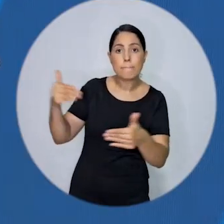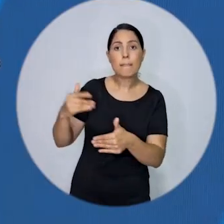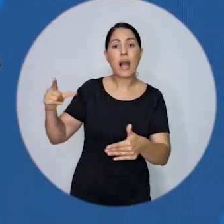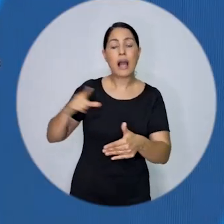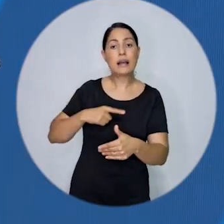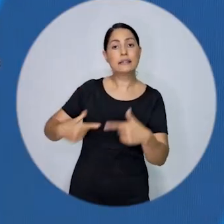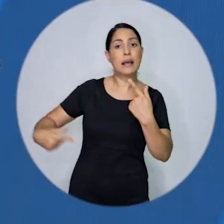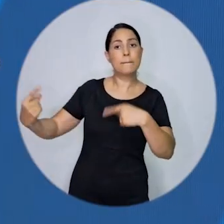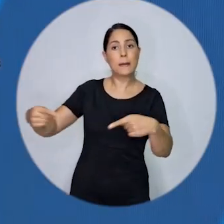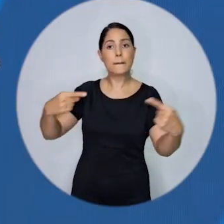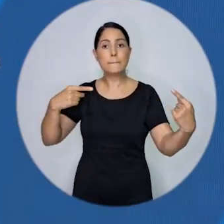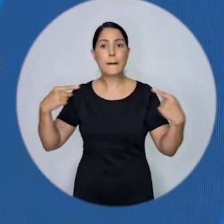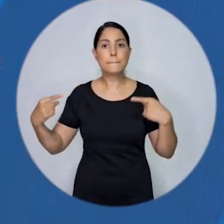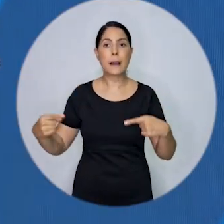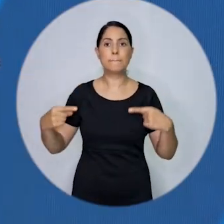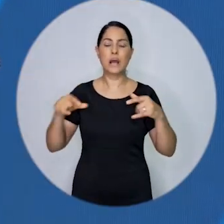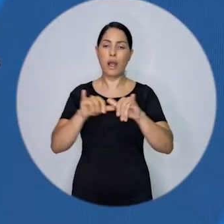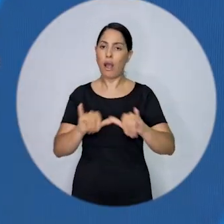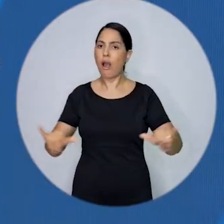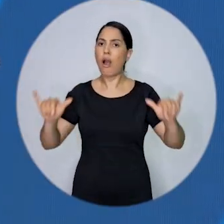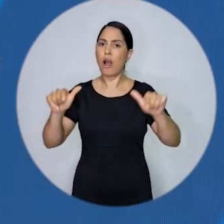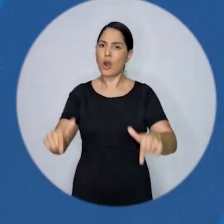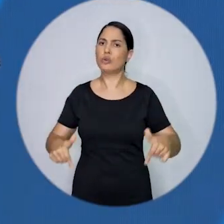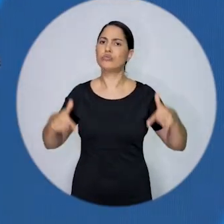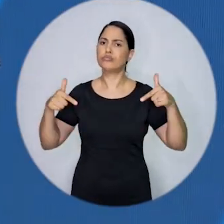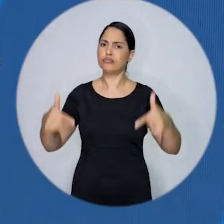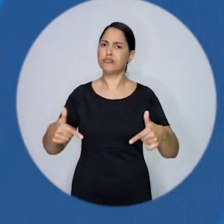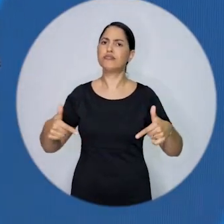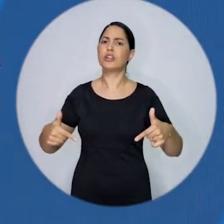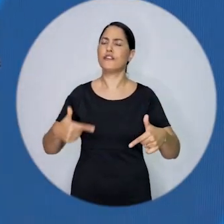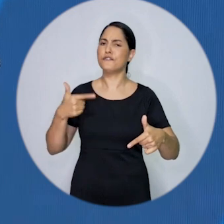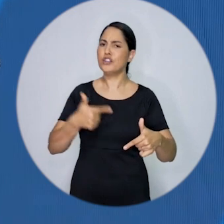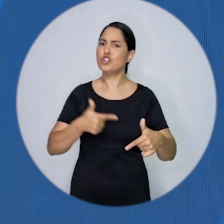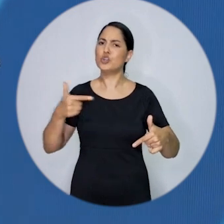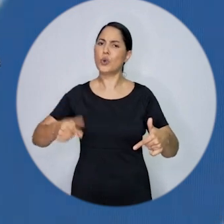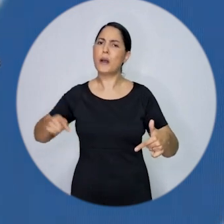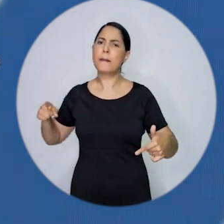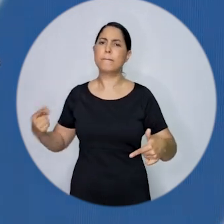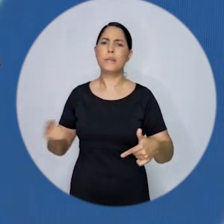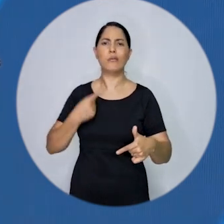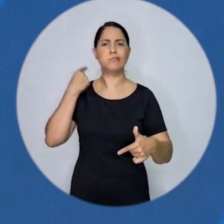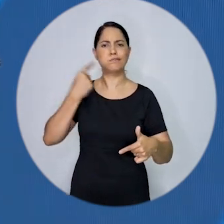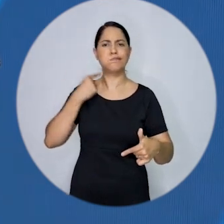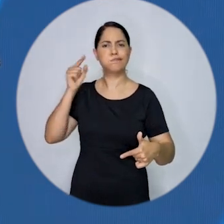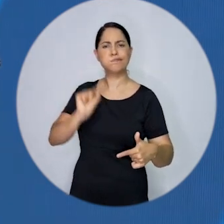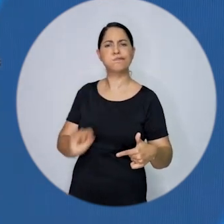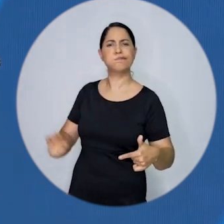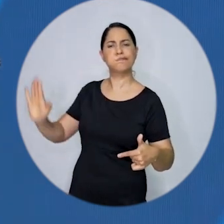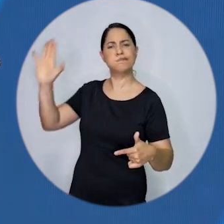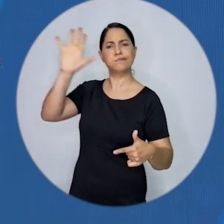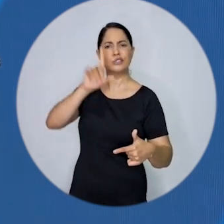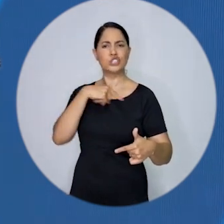com debates profícuos, reunidos ao lado de 22 mil advogadas e advogadas de todo o país,